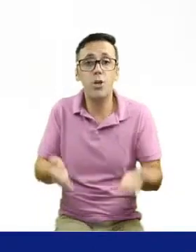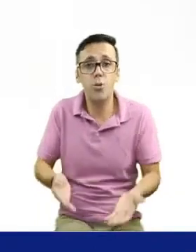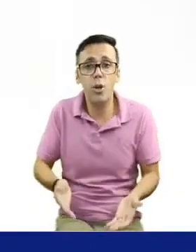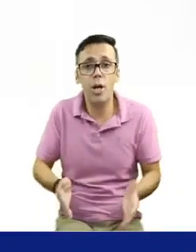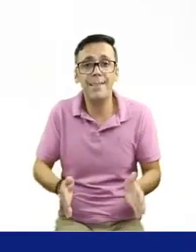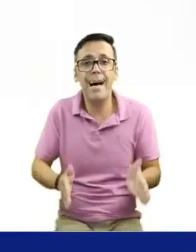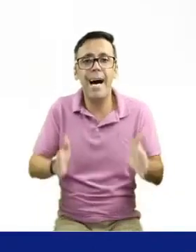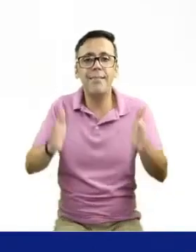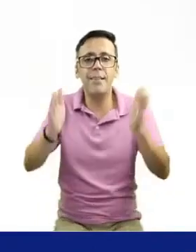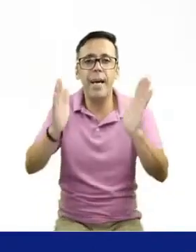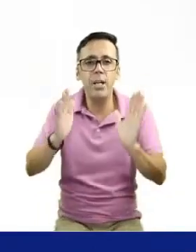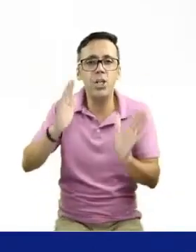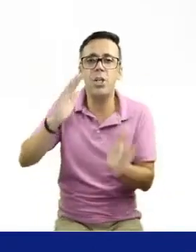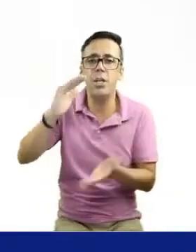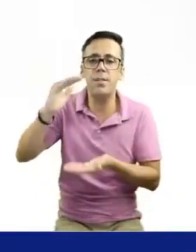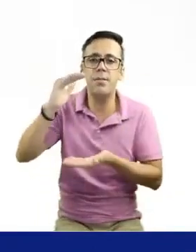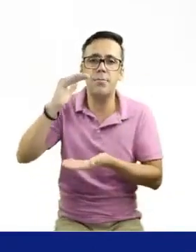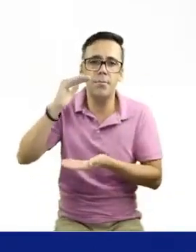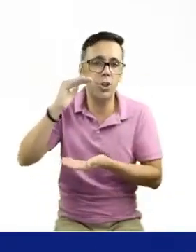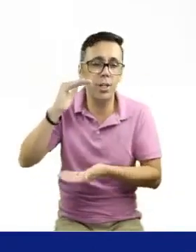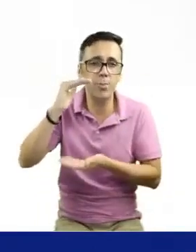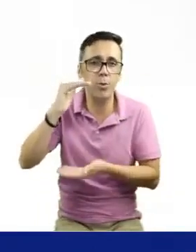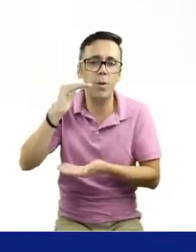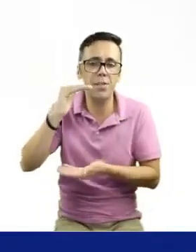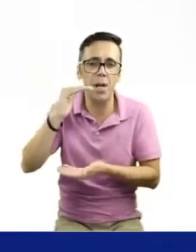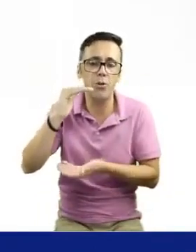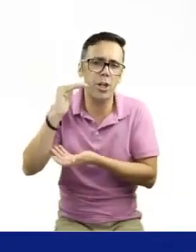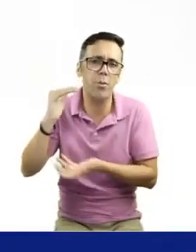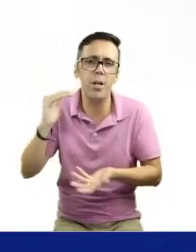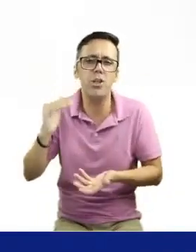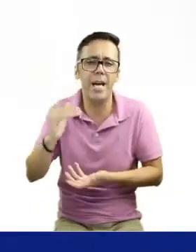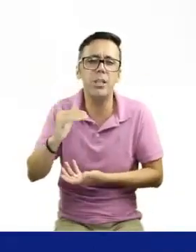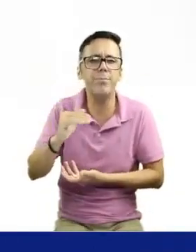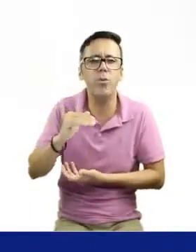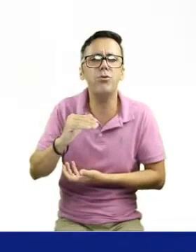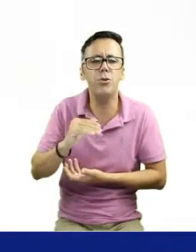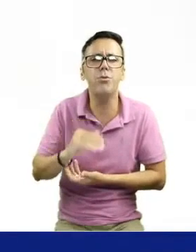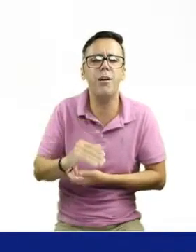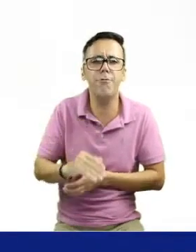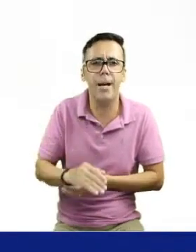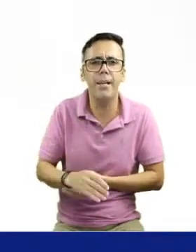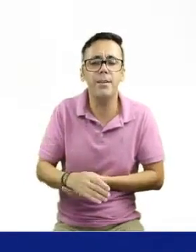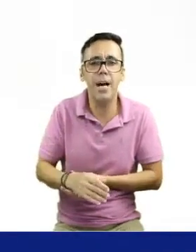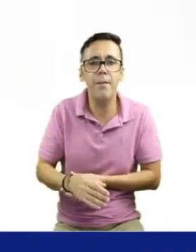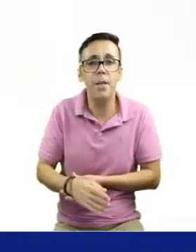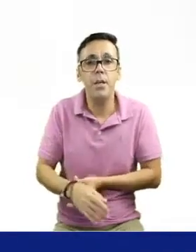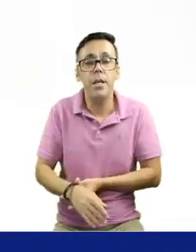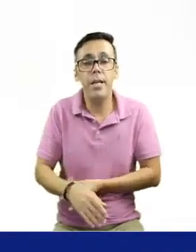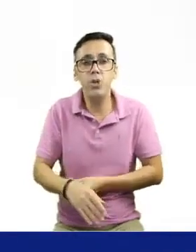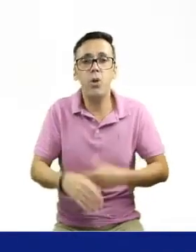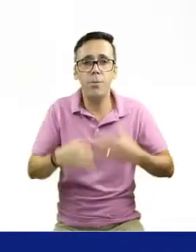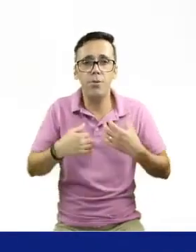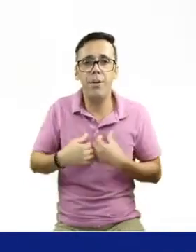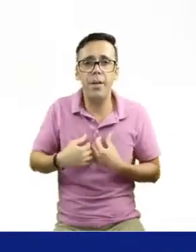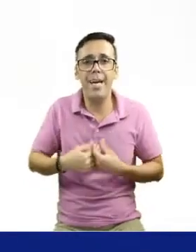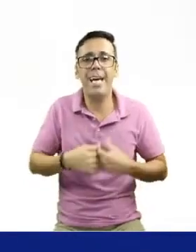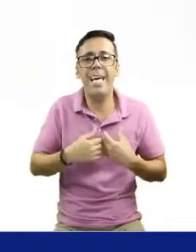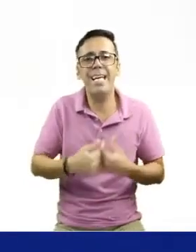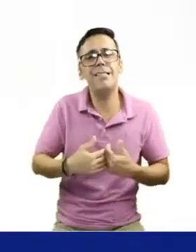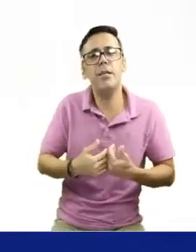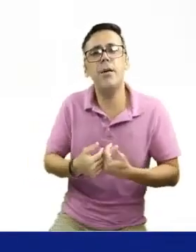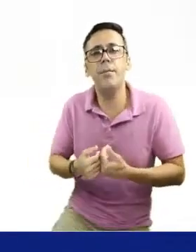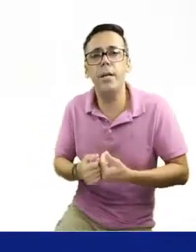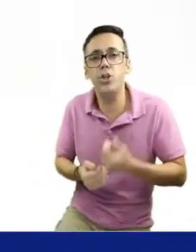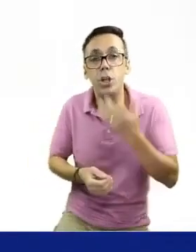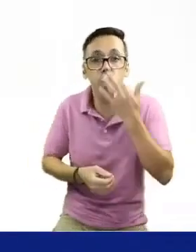maior a sua nota até XX pontuação geralmente 10 pontos por ele vai tá isso a meu